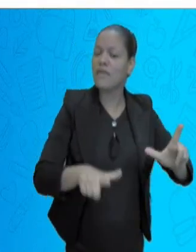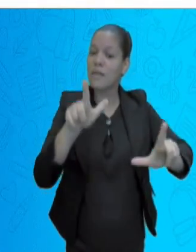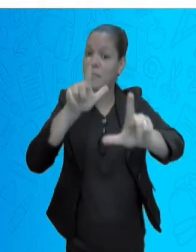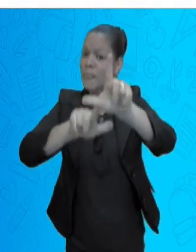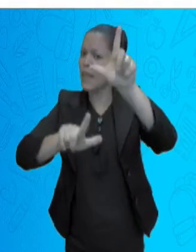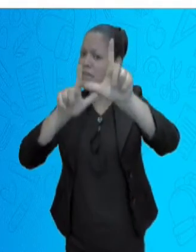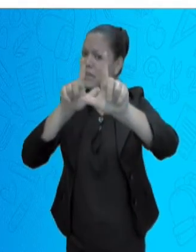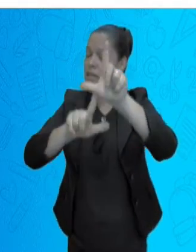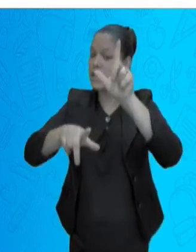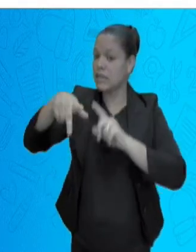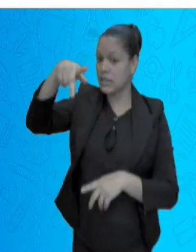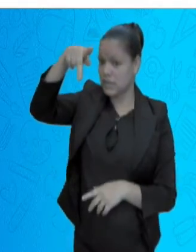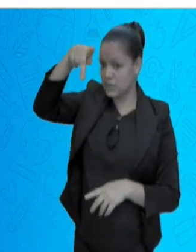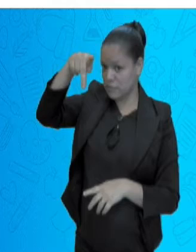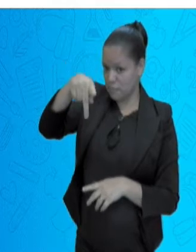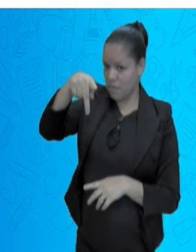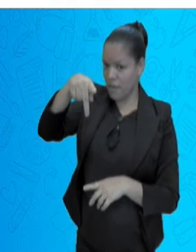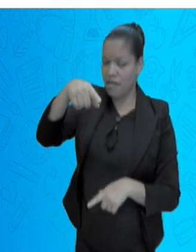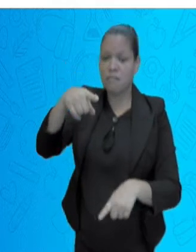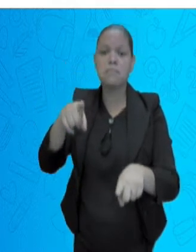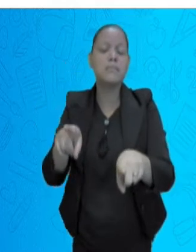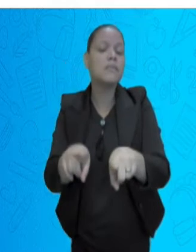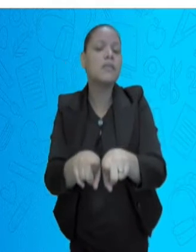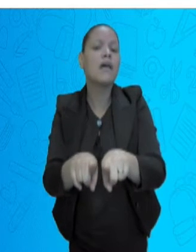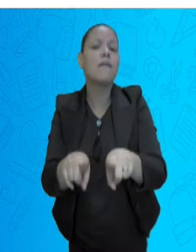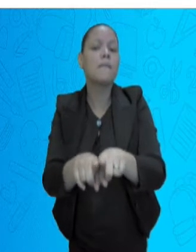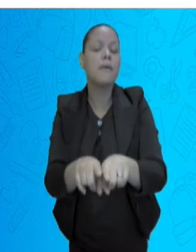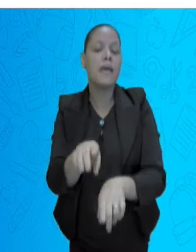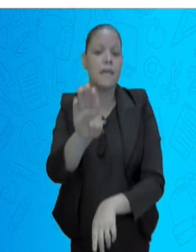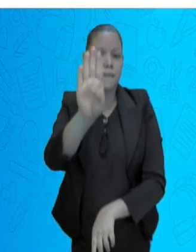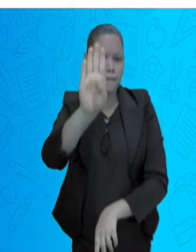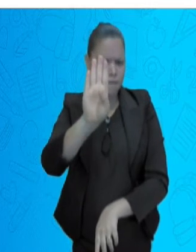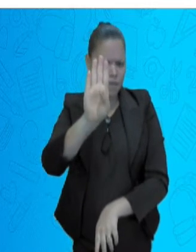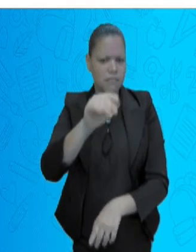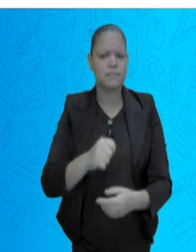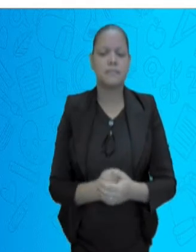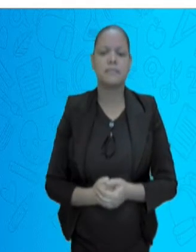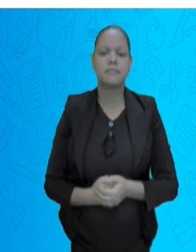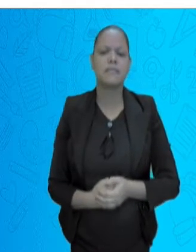Palavras retiradas do texto do ciclone bomba.